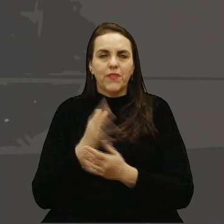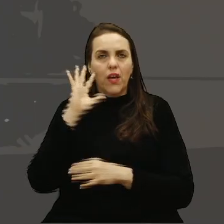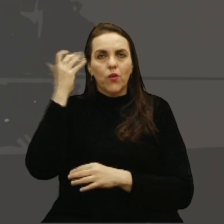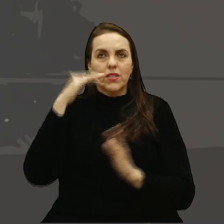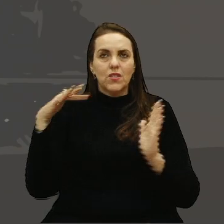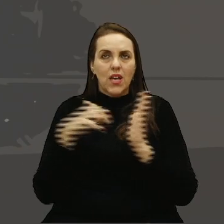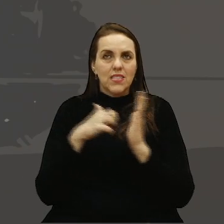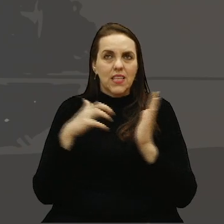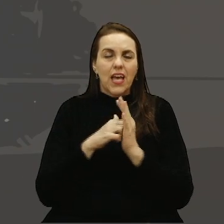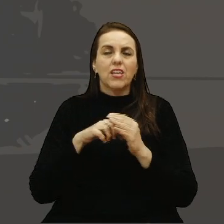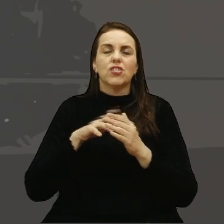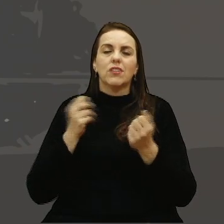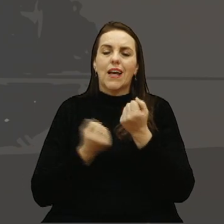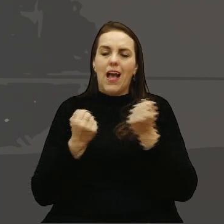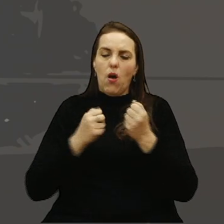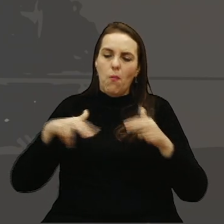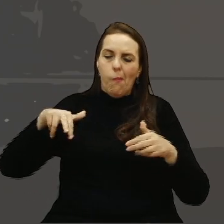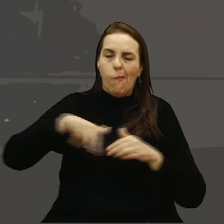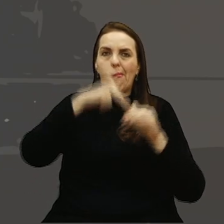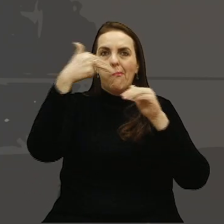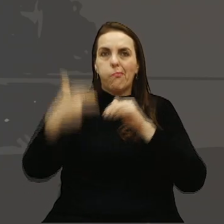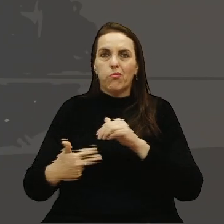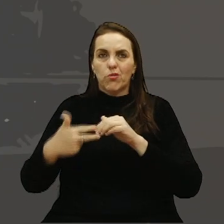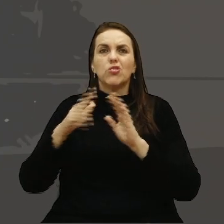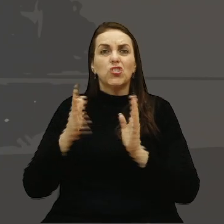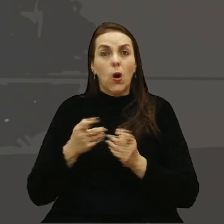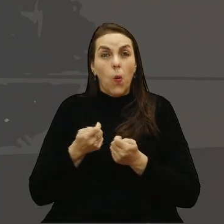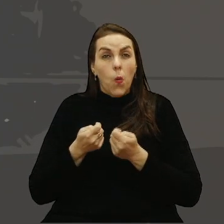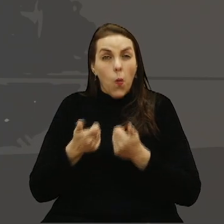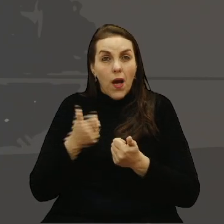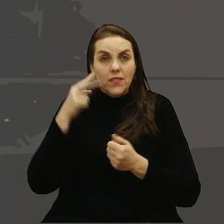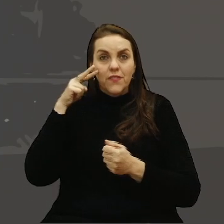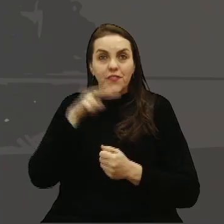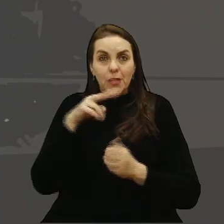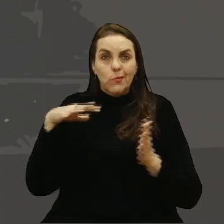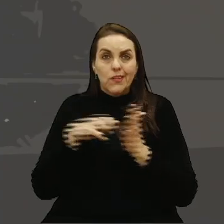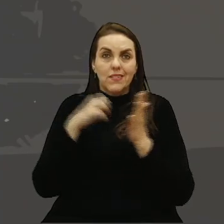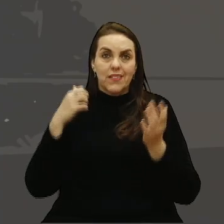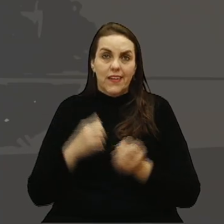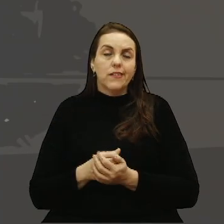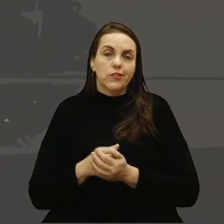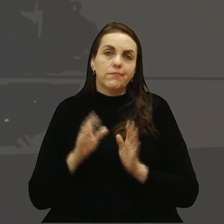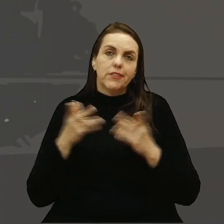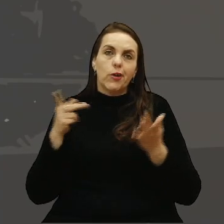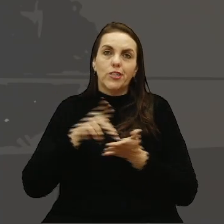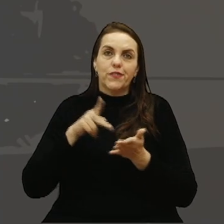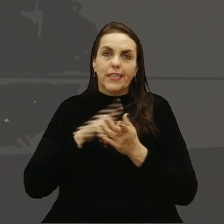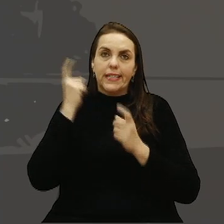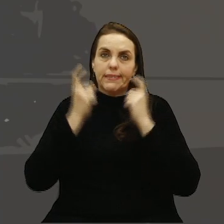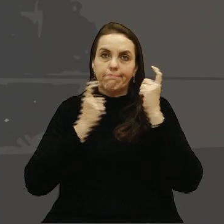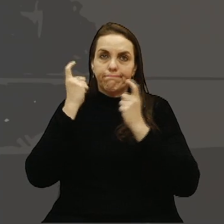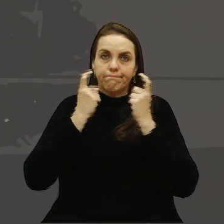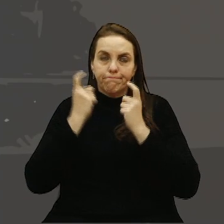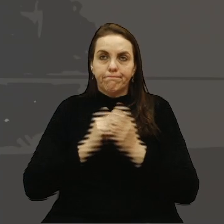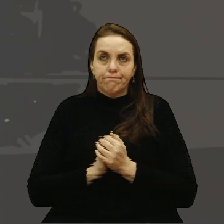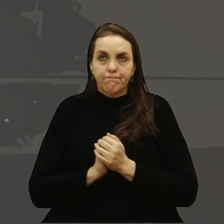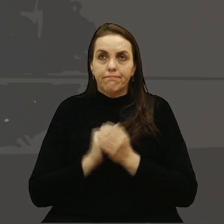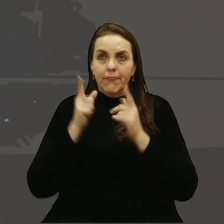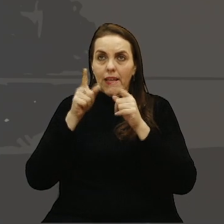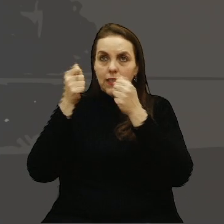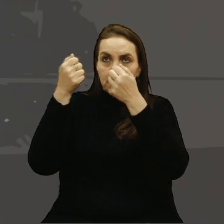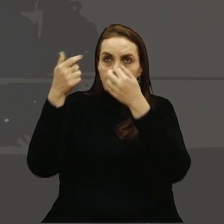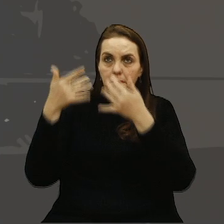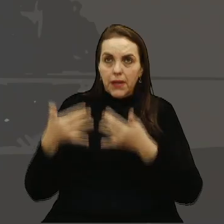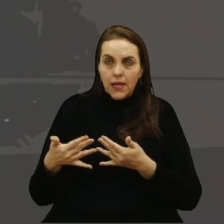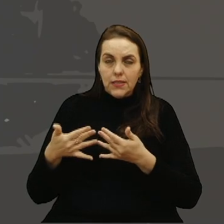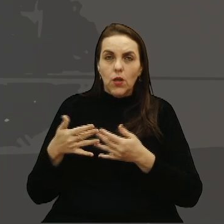aconteceram atropelamentos, nós quase presenciamos um aí, conforme os colegas viram no vídeo. Então, a questão ali realmente é preocupante. E aqui está o descritivo, né, ali no